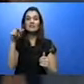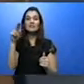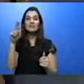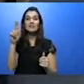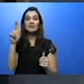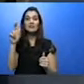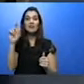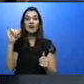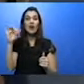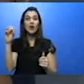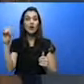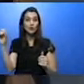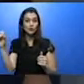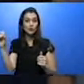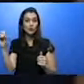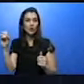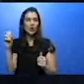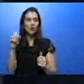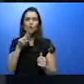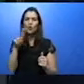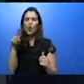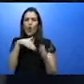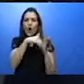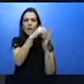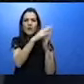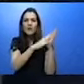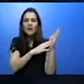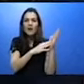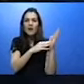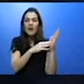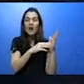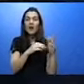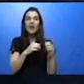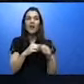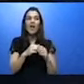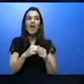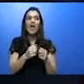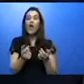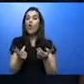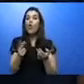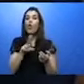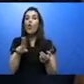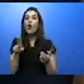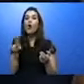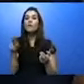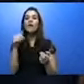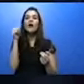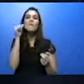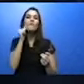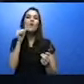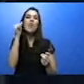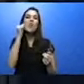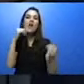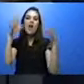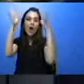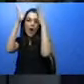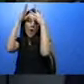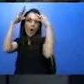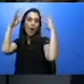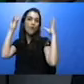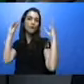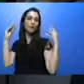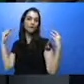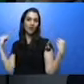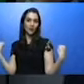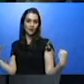é La Donna Velata, que significa a mulher com véu. Olha que